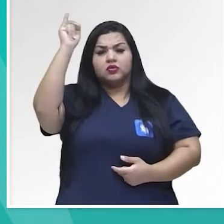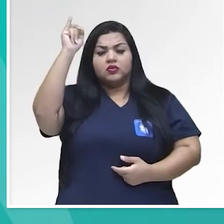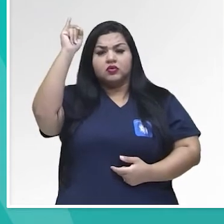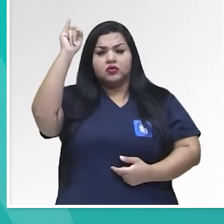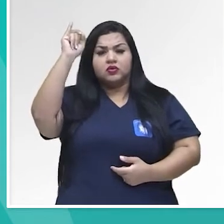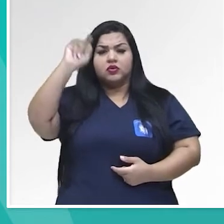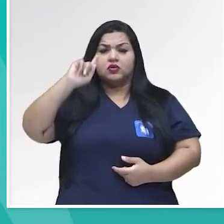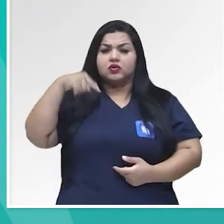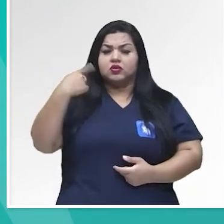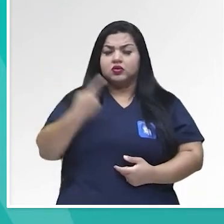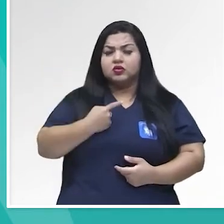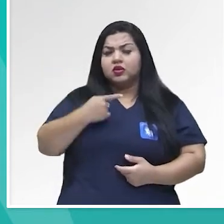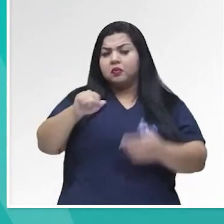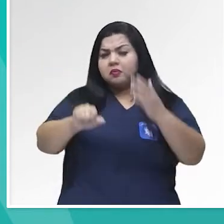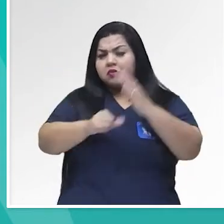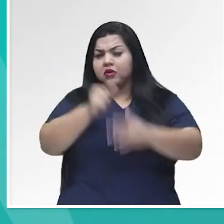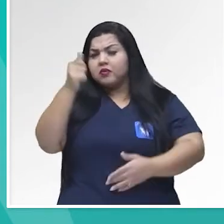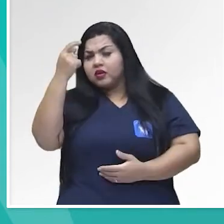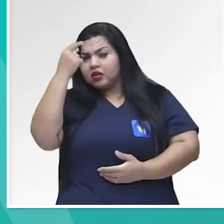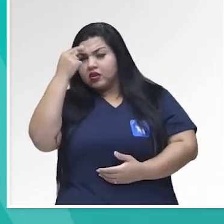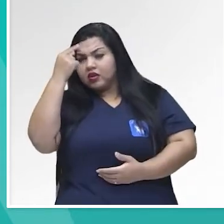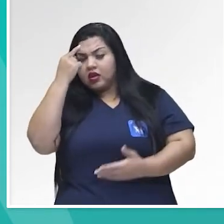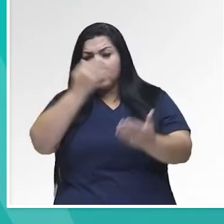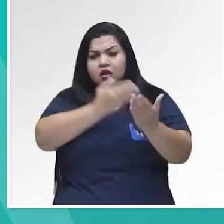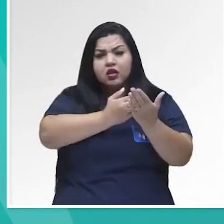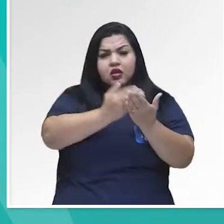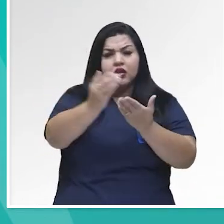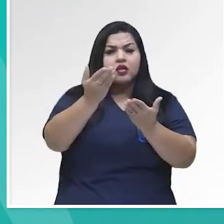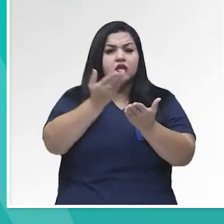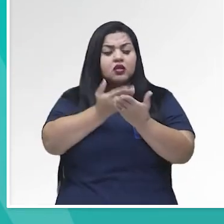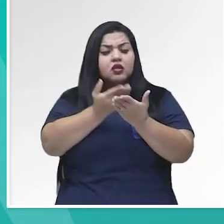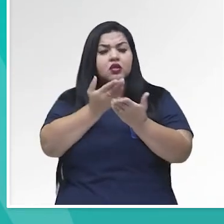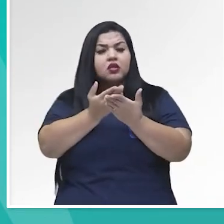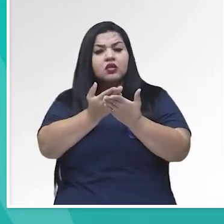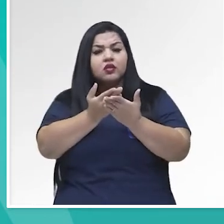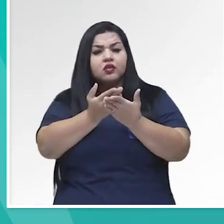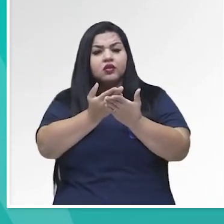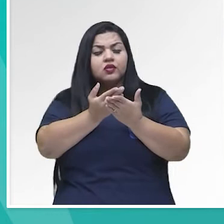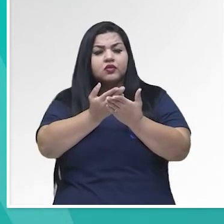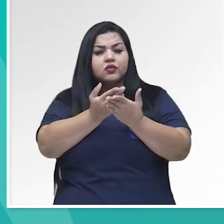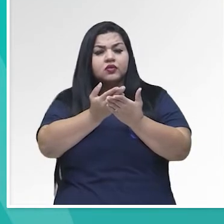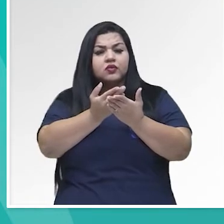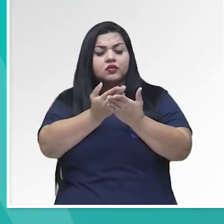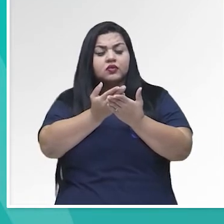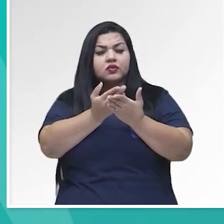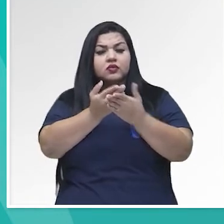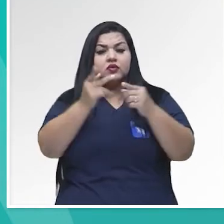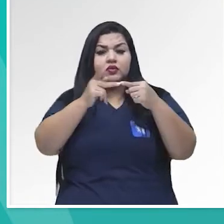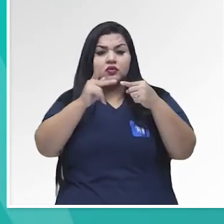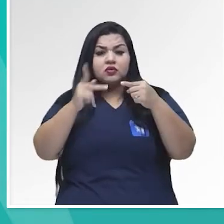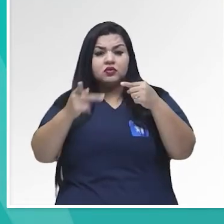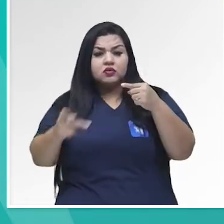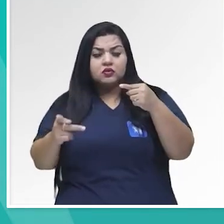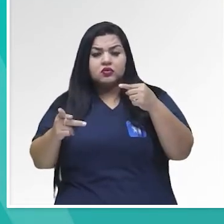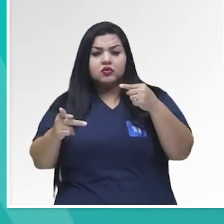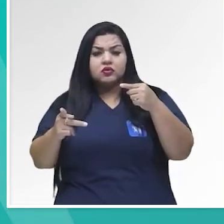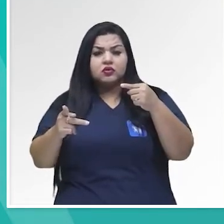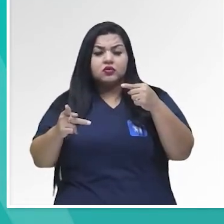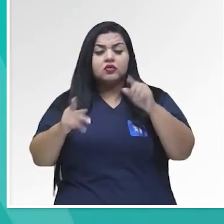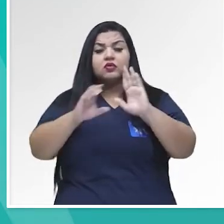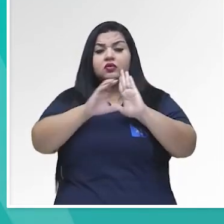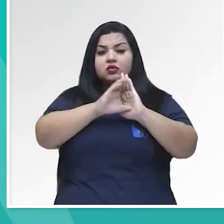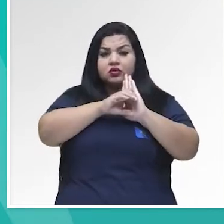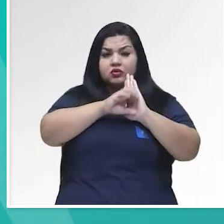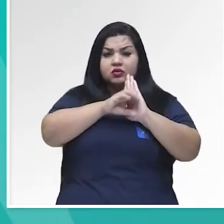nossa primeira ideia que nós tivemos logo no início dessa aula foi que paradigma como um